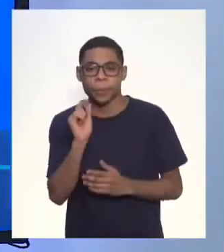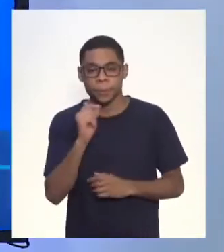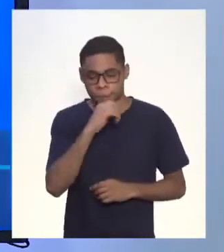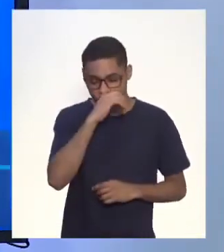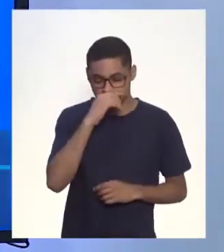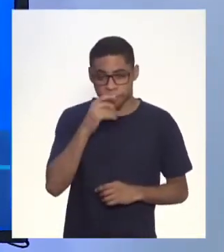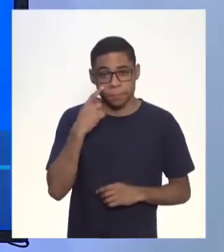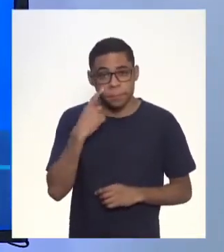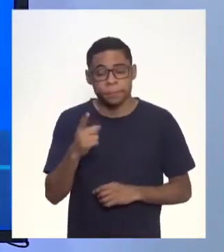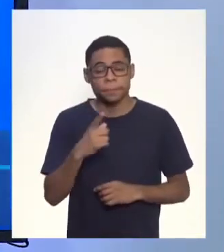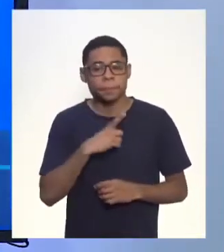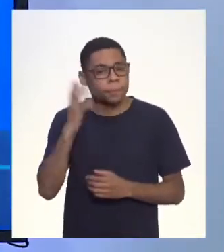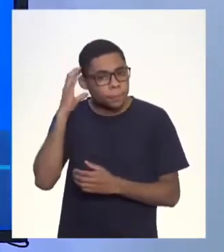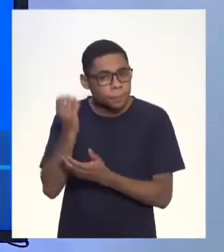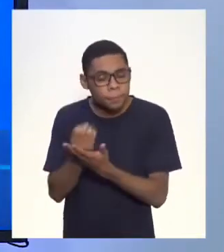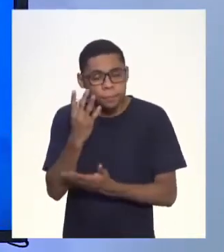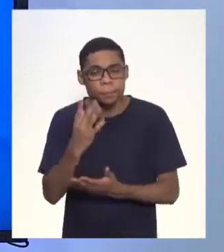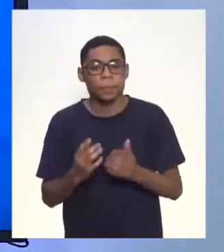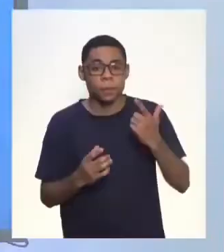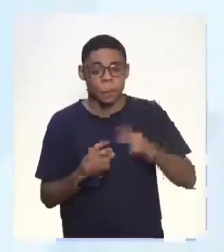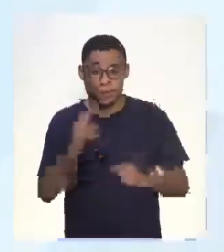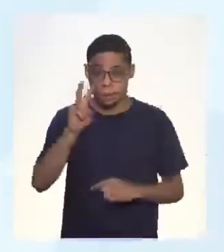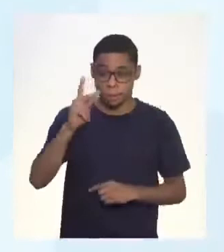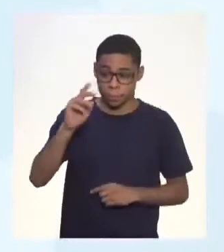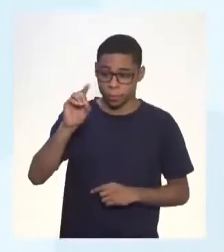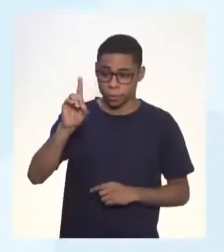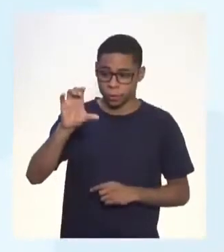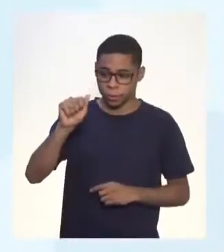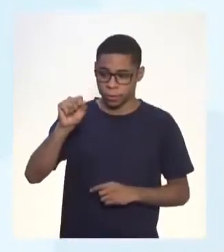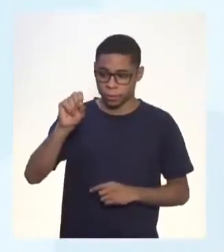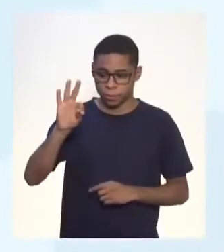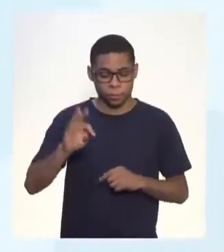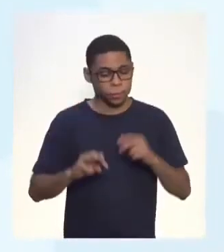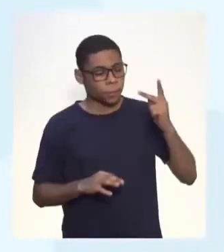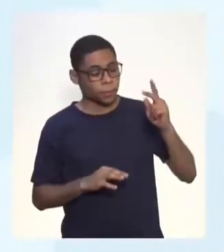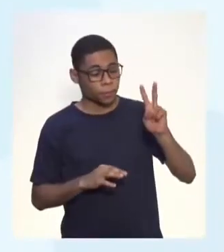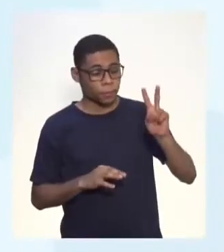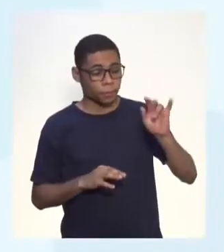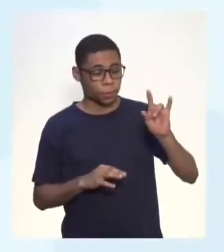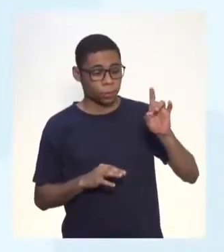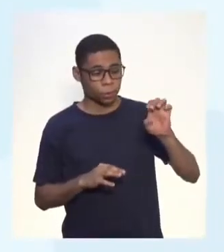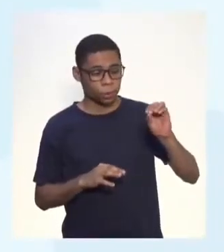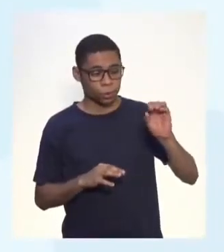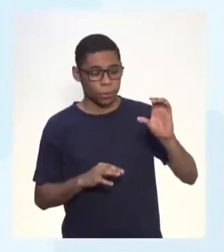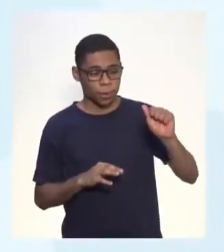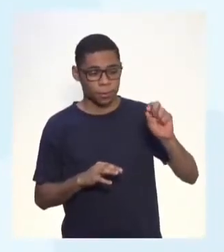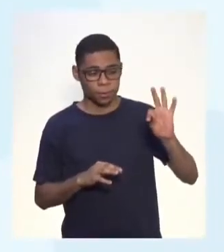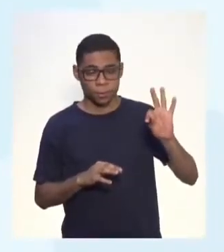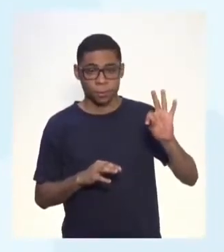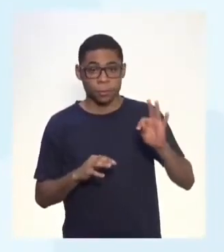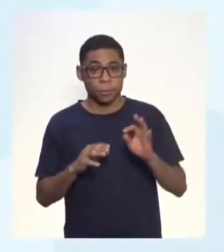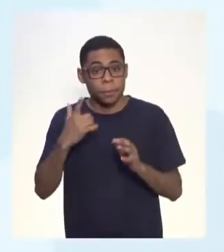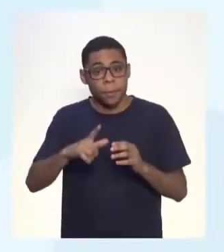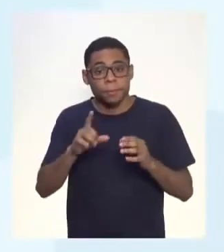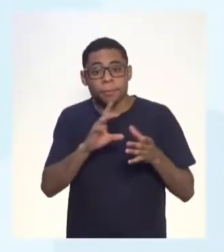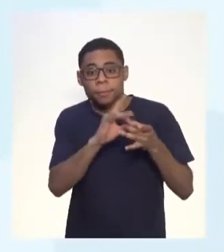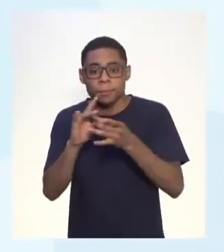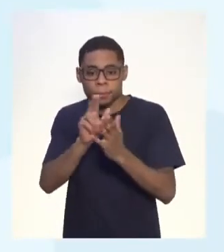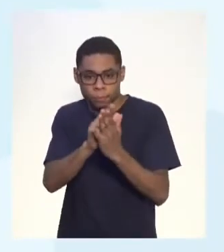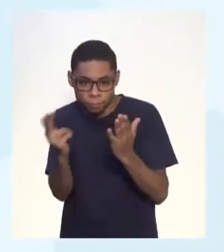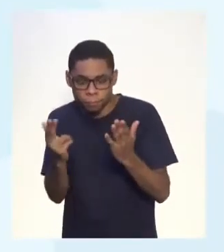vimos o uso de podcast, de videocast, no contexto jornalístico. Também vimos a estrutura da linguagem, né, o texto como